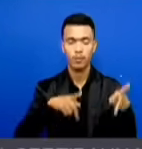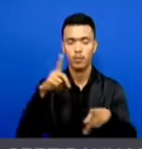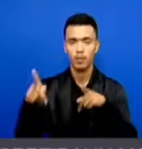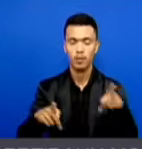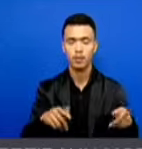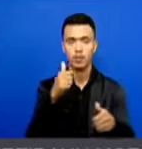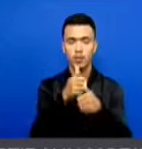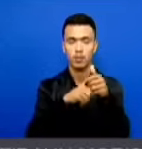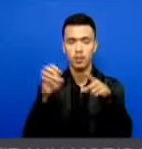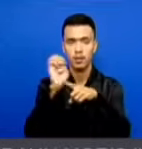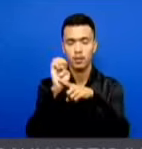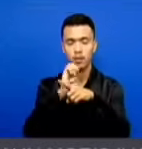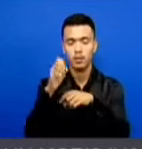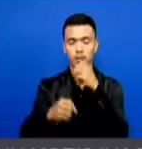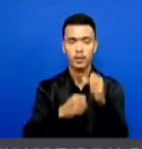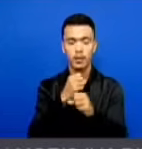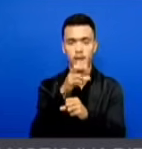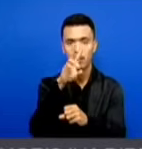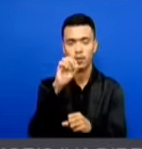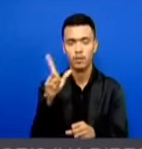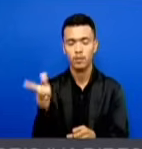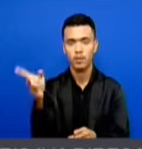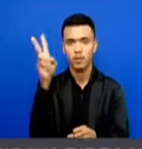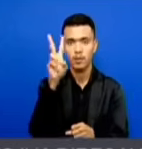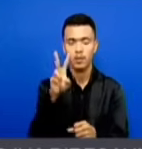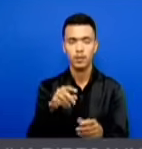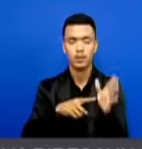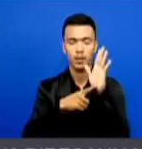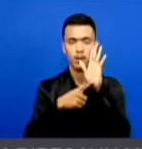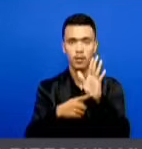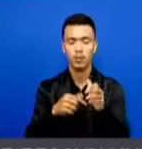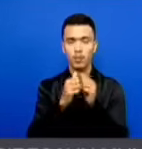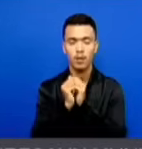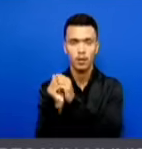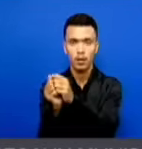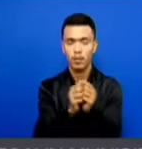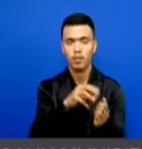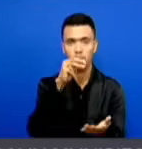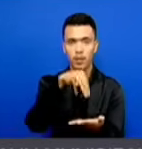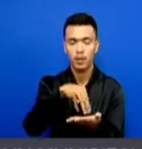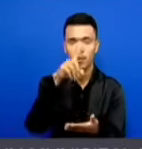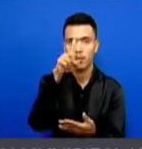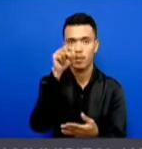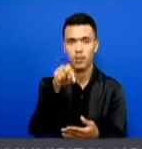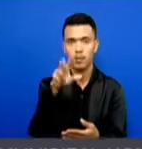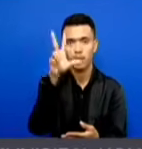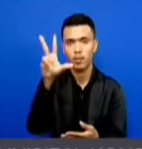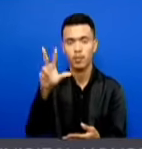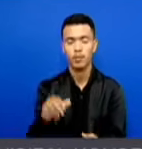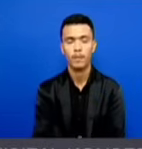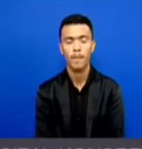população, de o recensos população tina entre um rua, rua nulo resin rua, atudu, hamutu milhão ida, ponto tolo